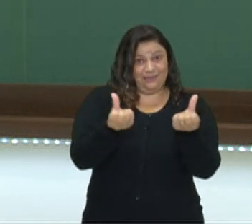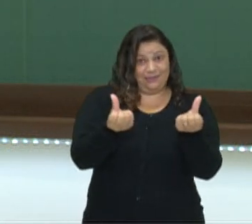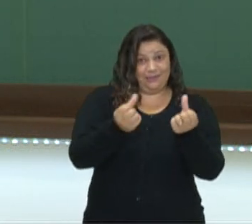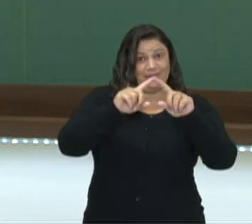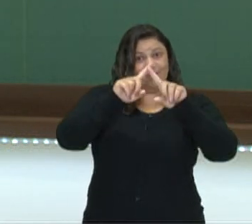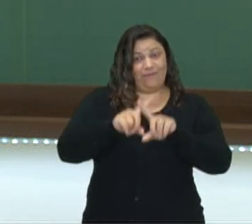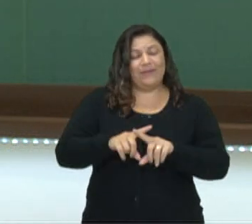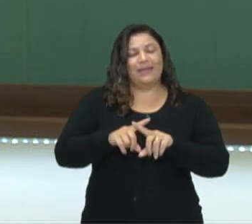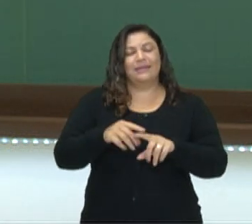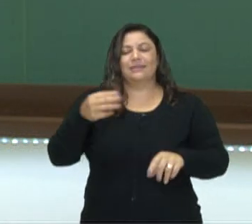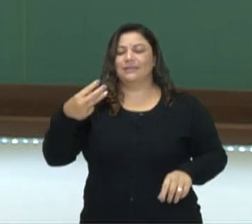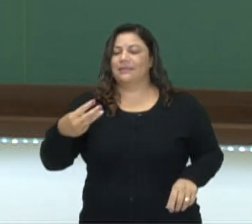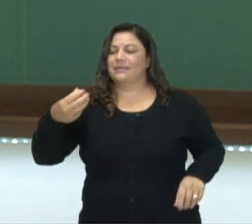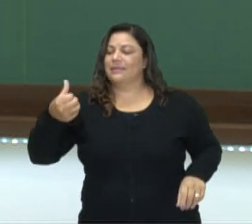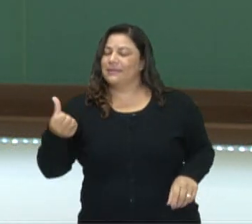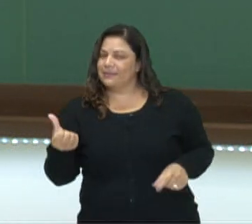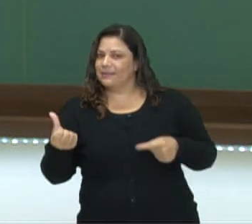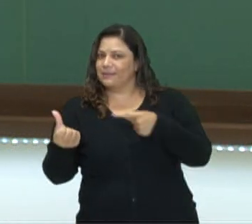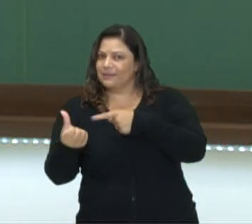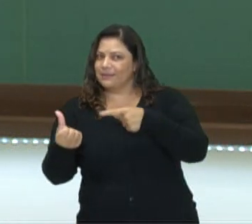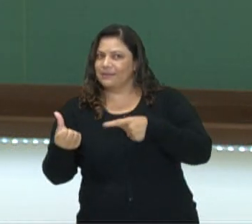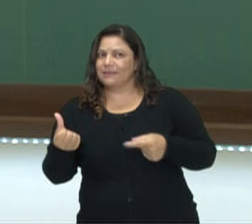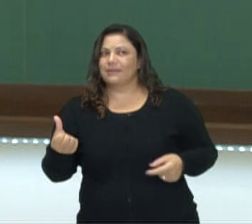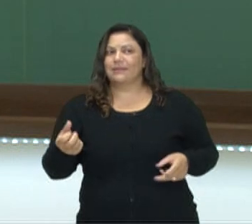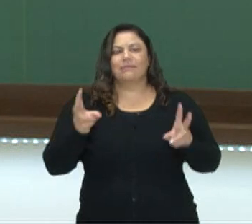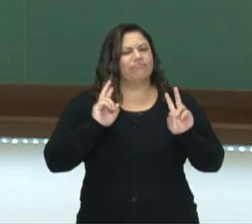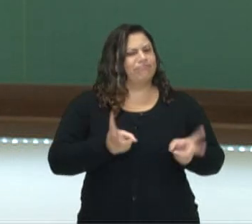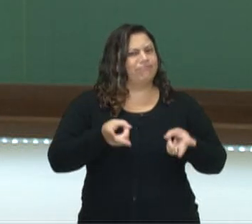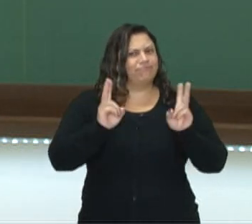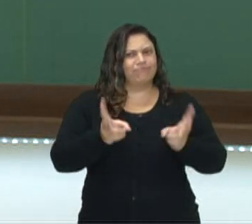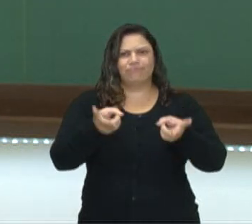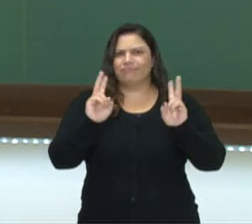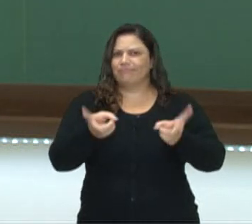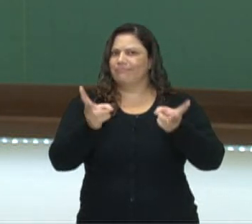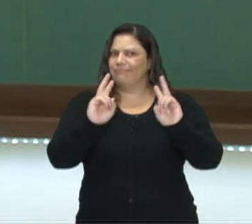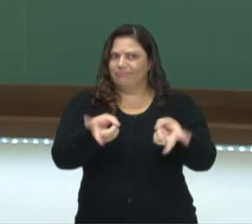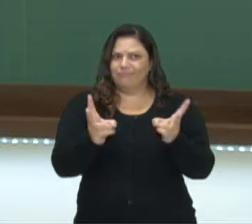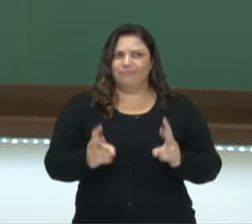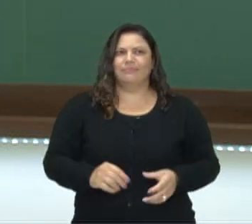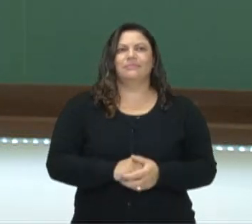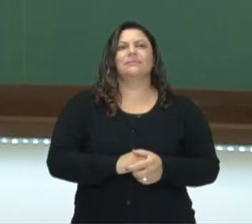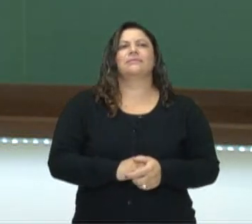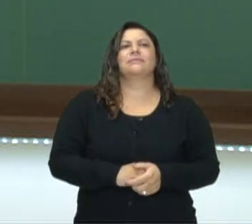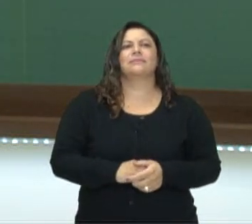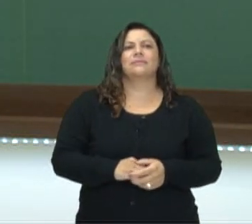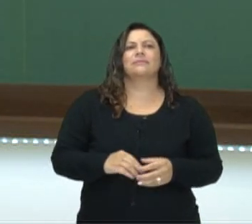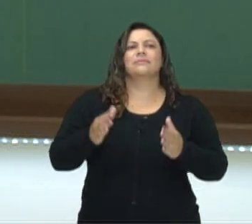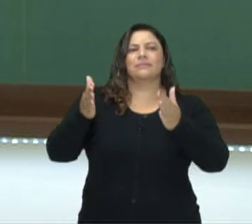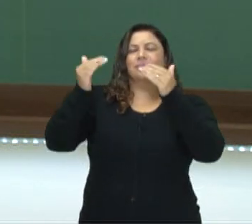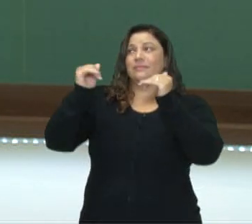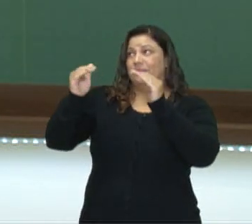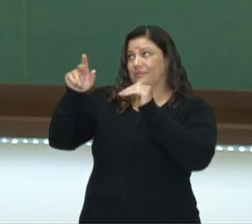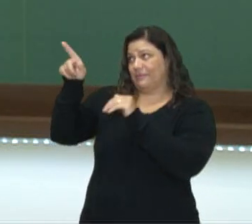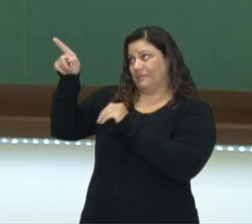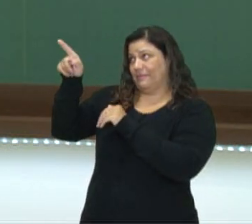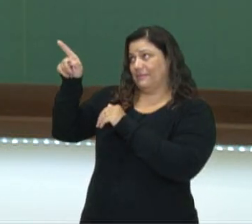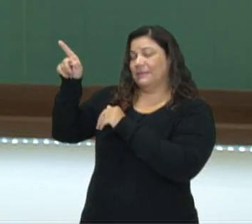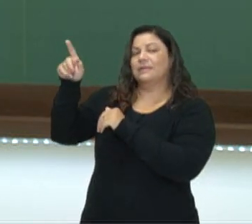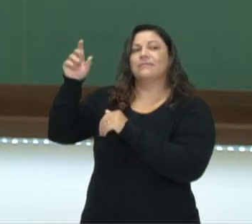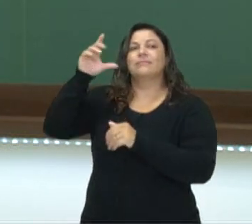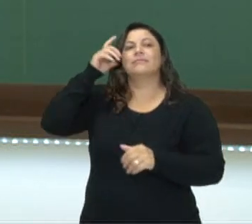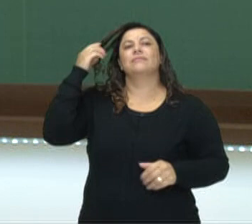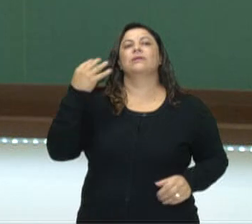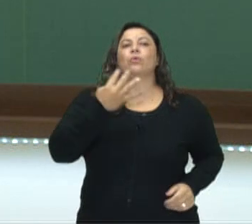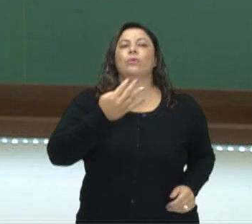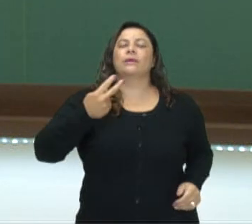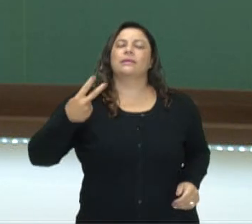6. Pego 30 mais 6, 36. E assim por diante. A prof pôs aqui, ó. 36 mais 6, 42.